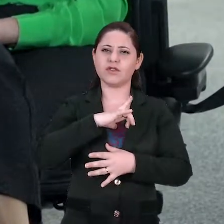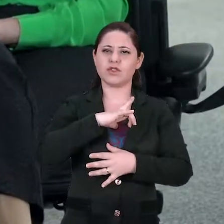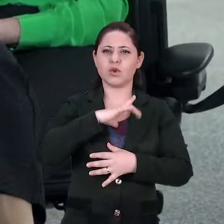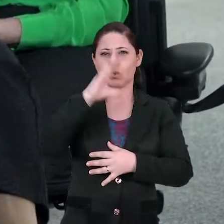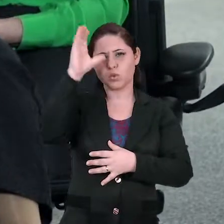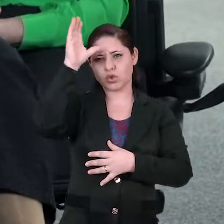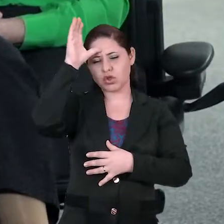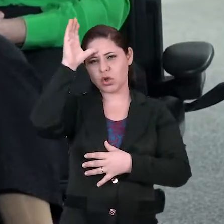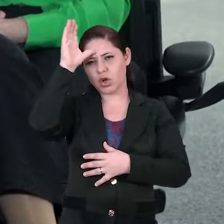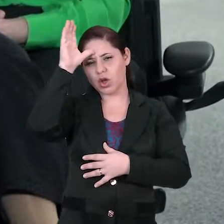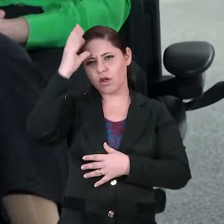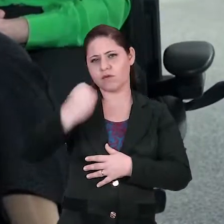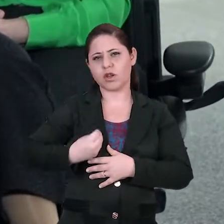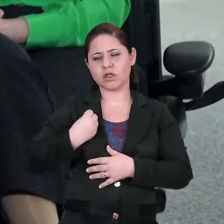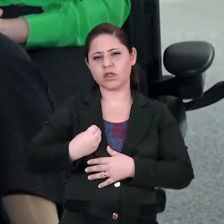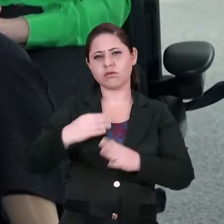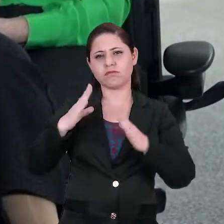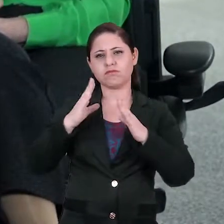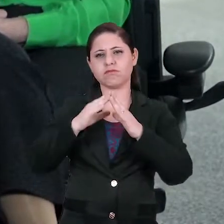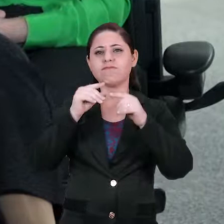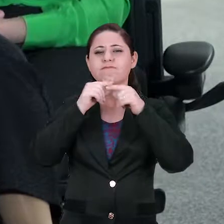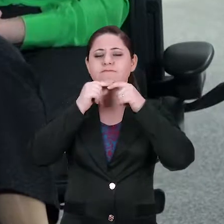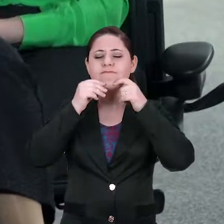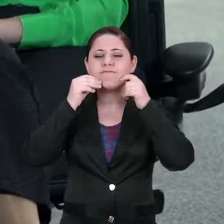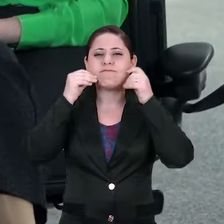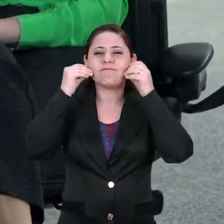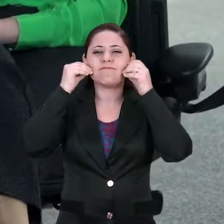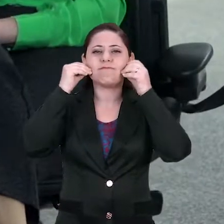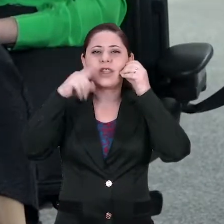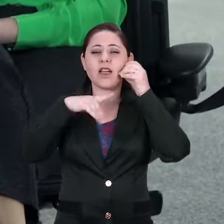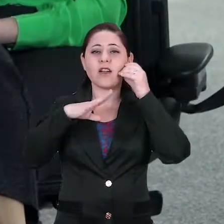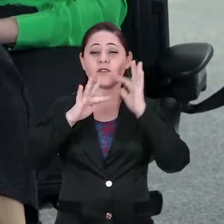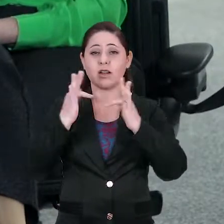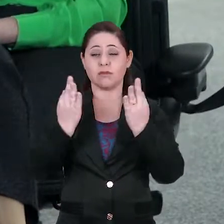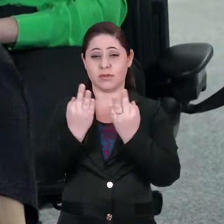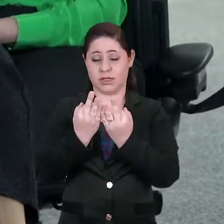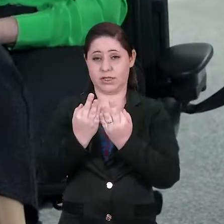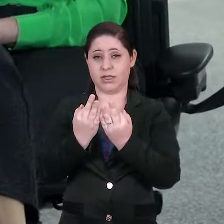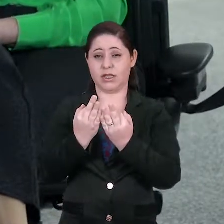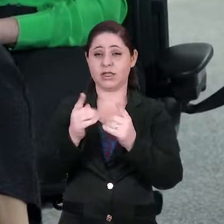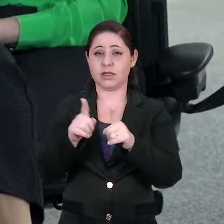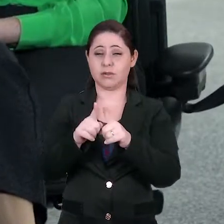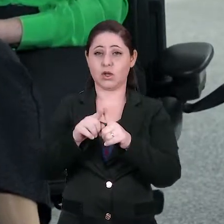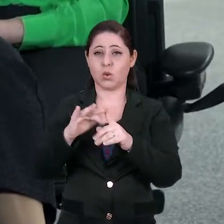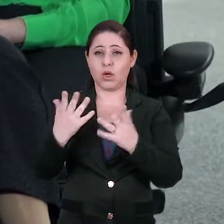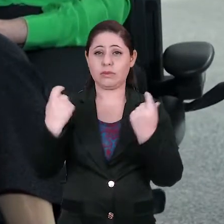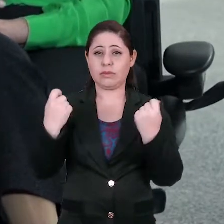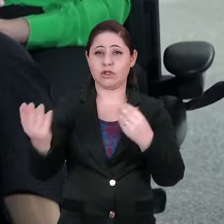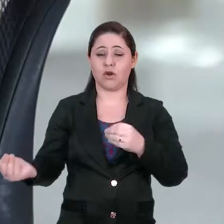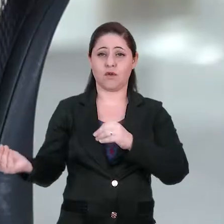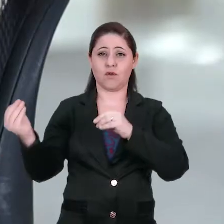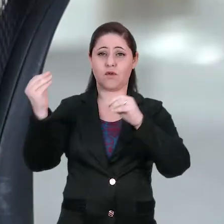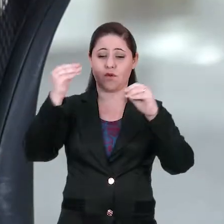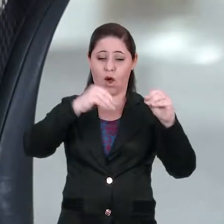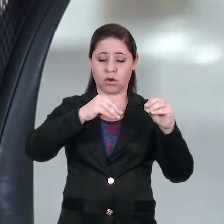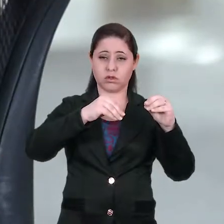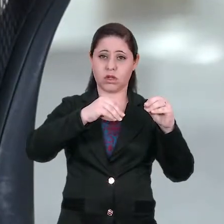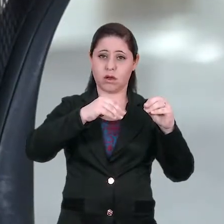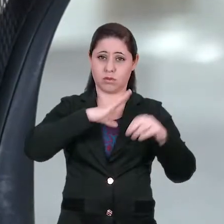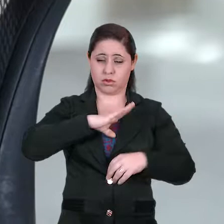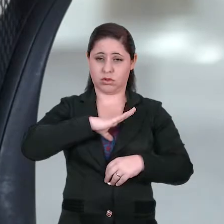poder... Eu tive um tio, irmão do papai, que morou muitos anos em Moçambique, a família toda em Moçambique, até a época da Revolução, quando eles tiveram que retornar